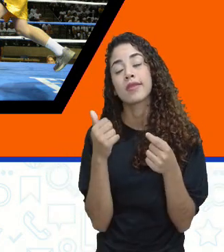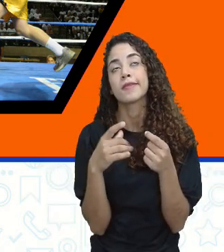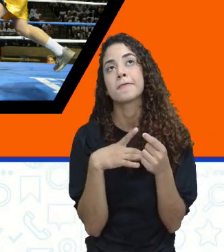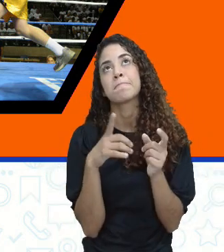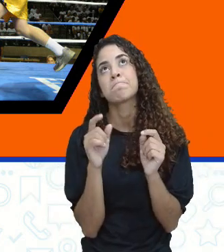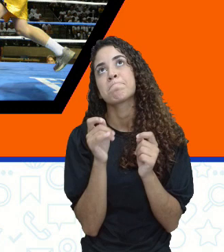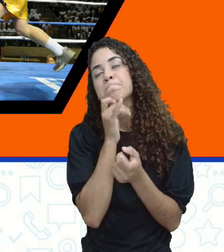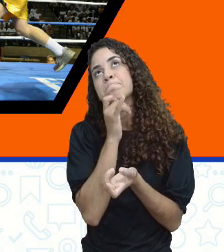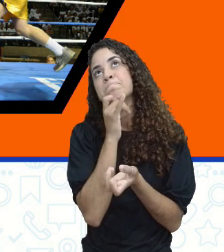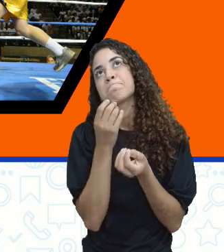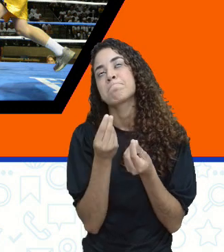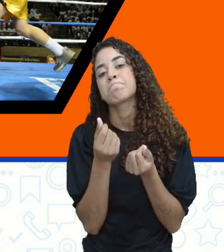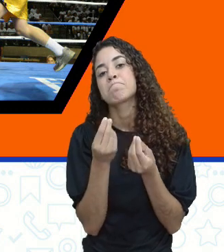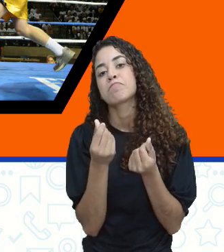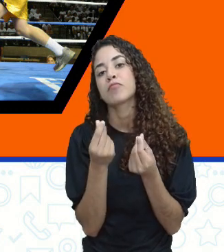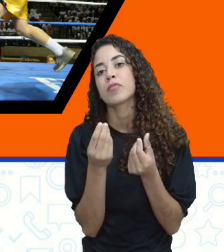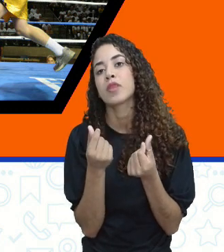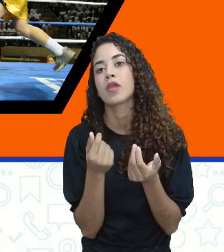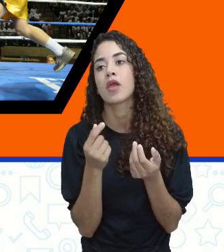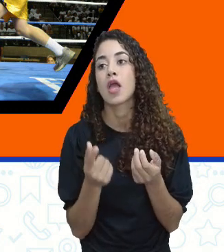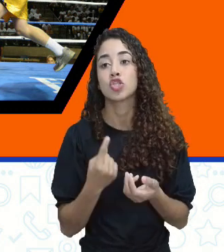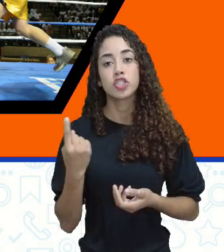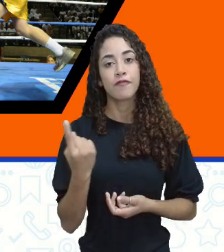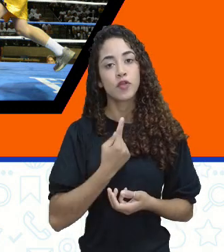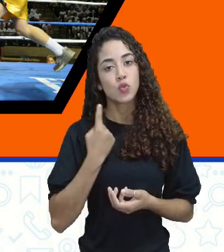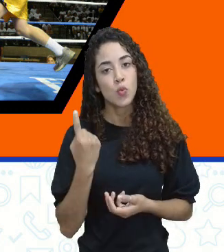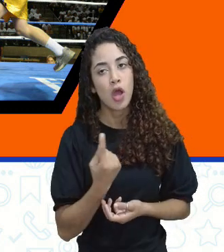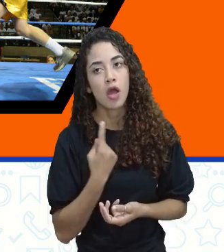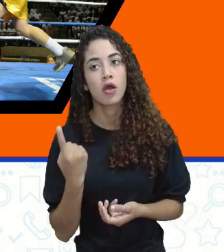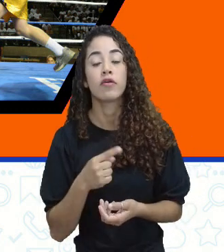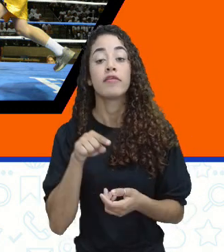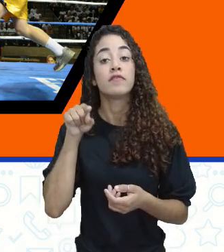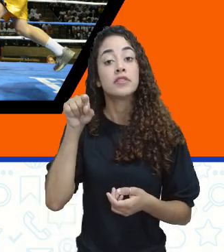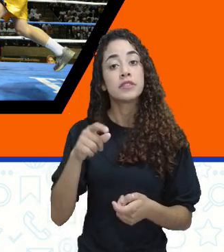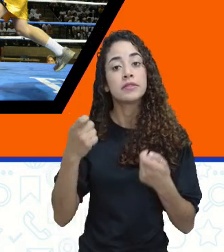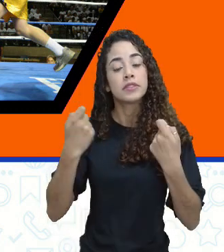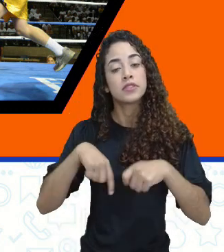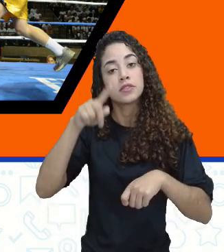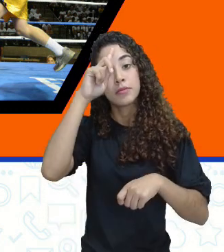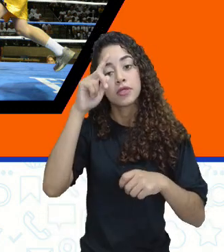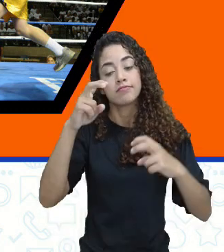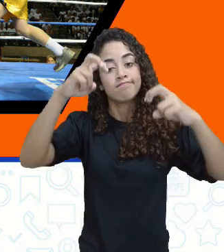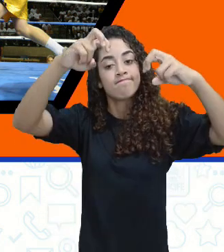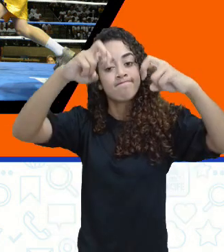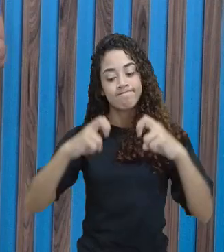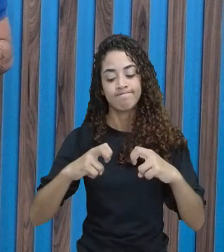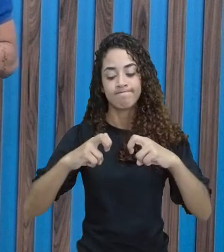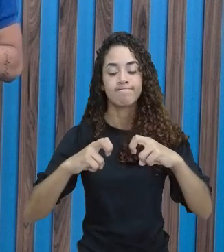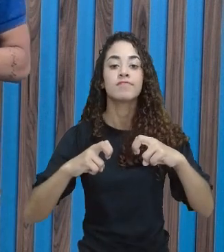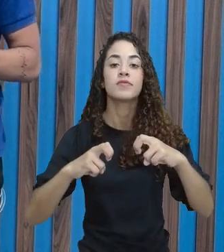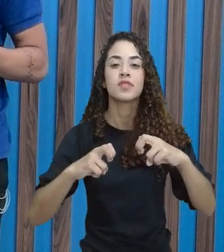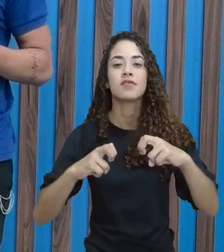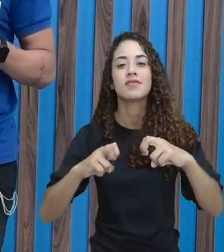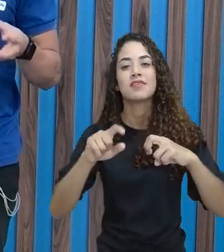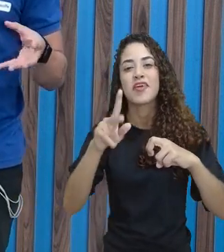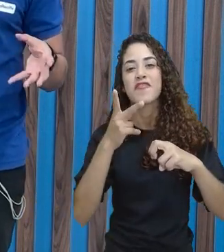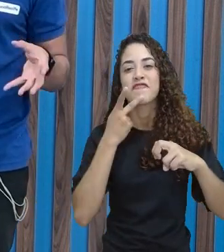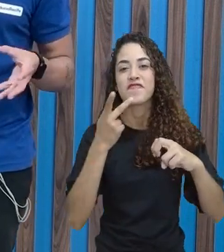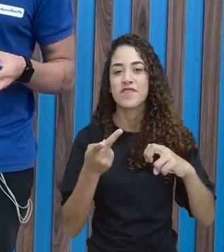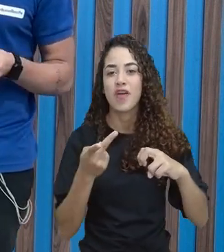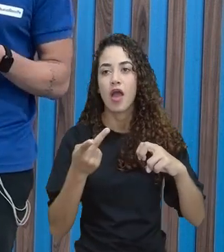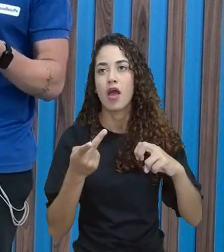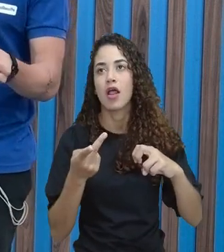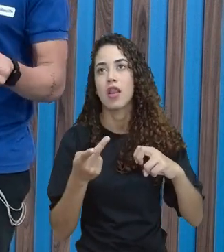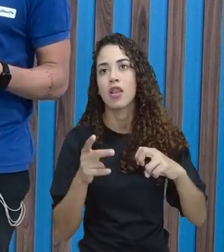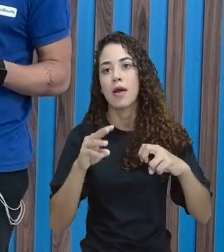um lance individual, né? Você e outra pessoa, que vocês chamam aí